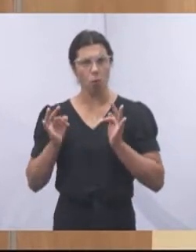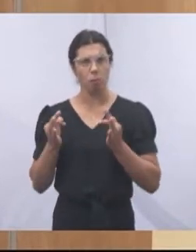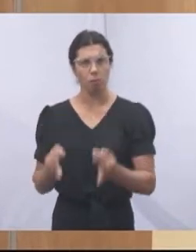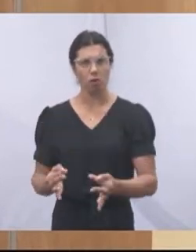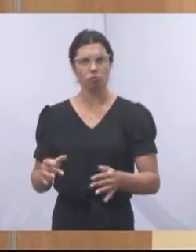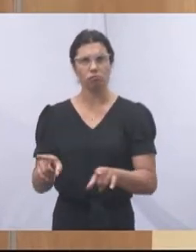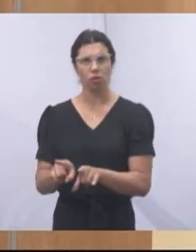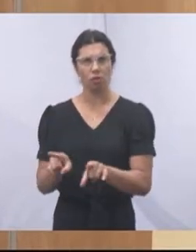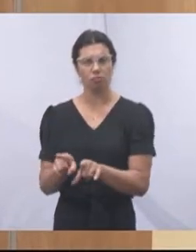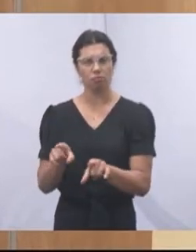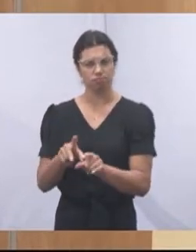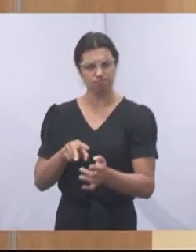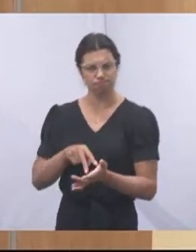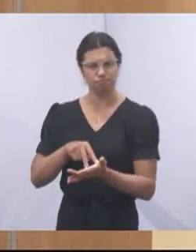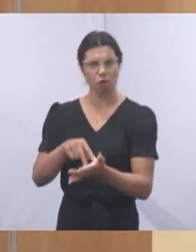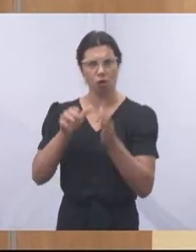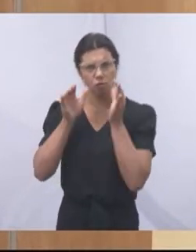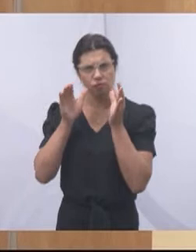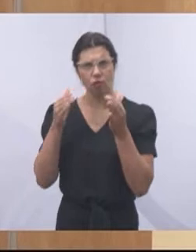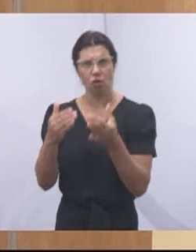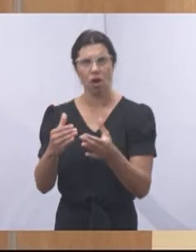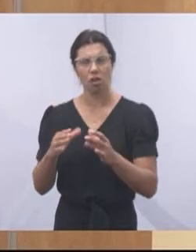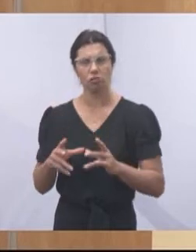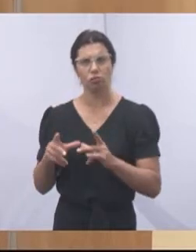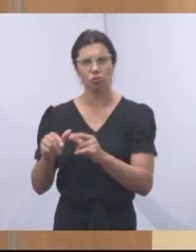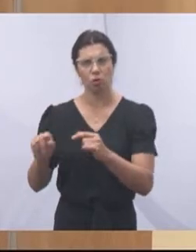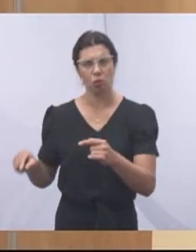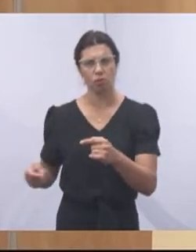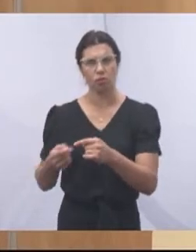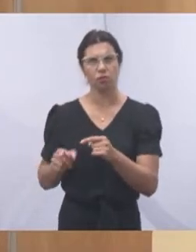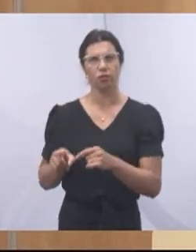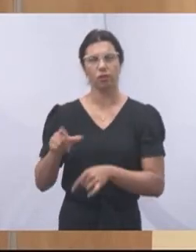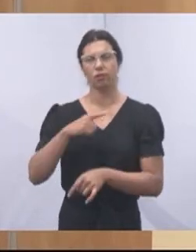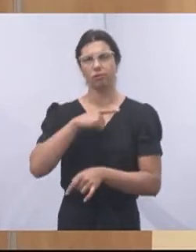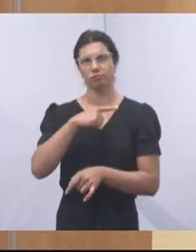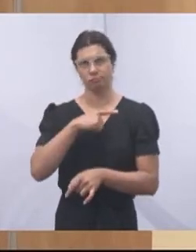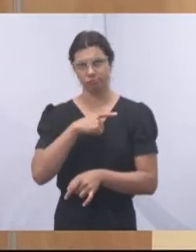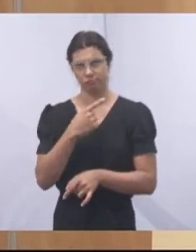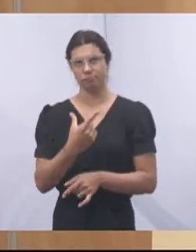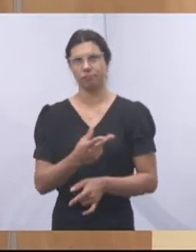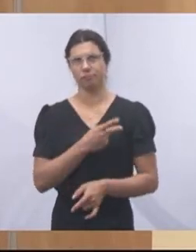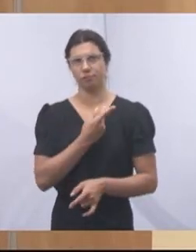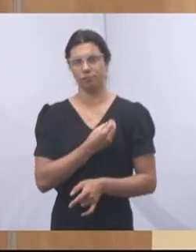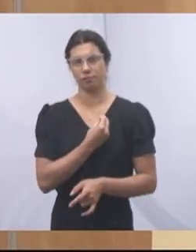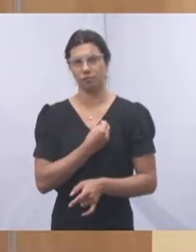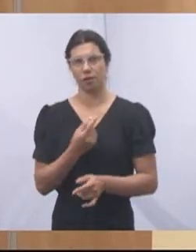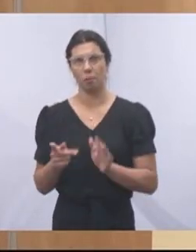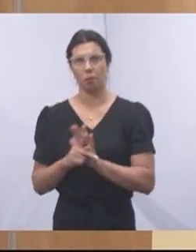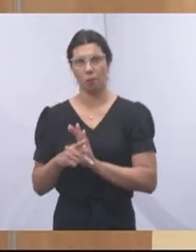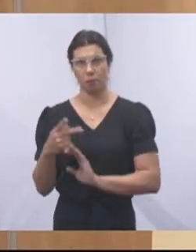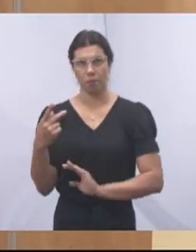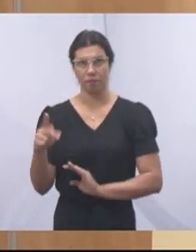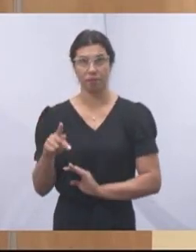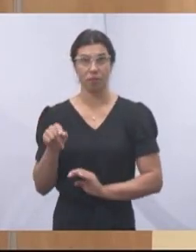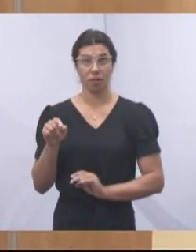e determinação na busca de seus objetivos. Um momento crucial emergiu